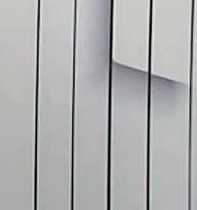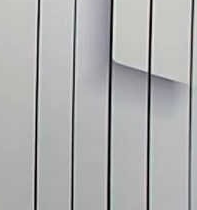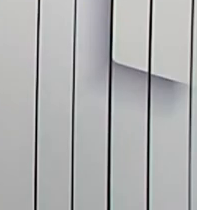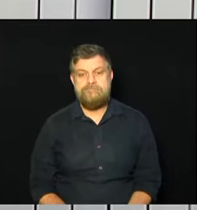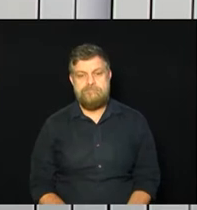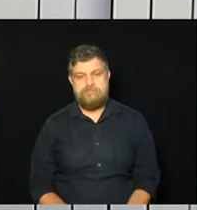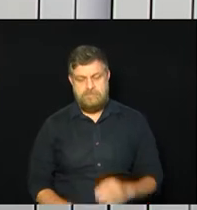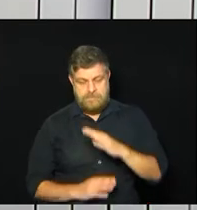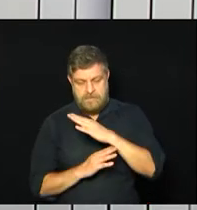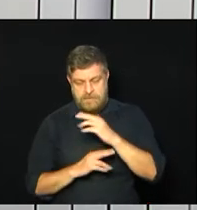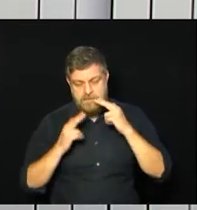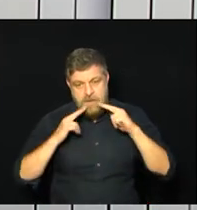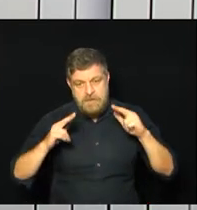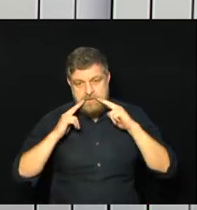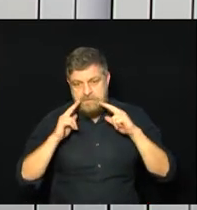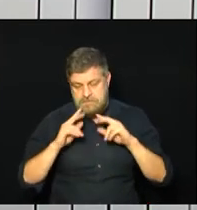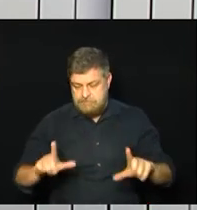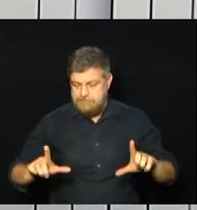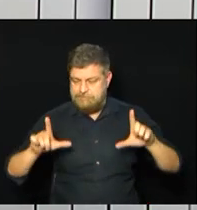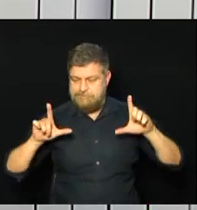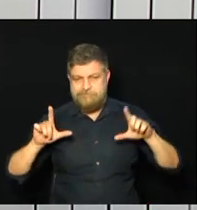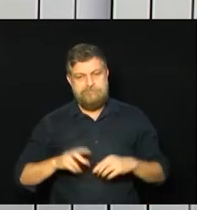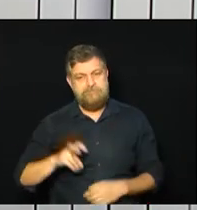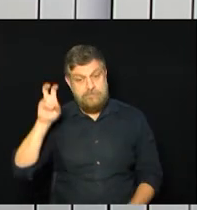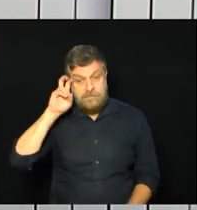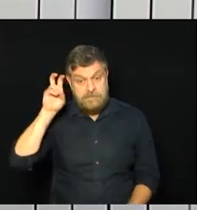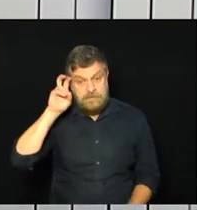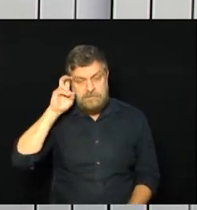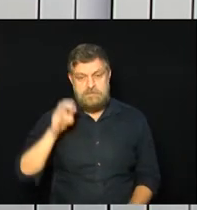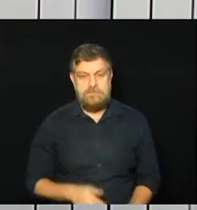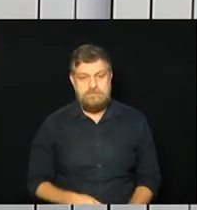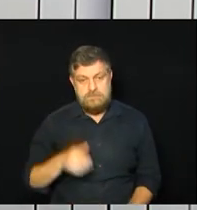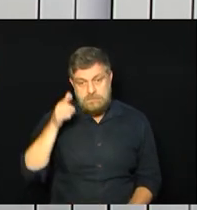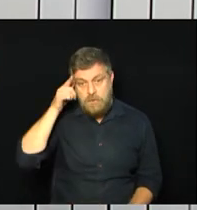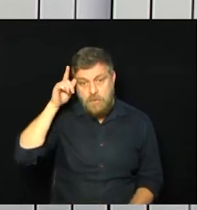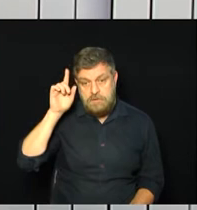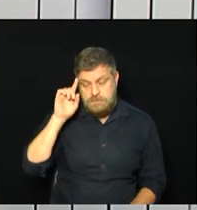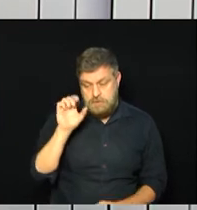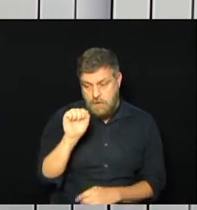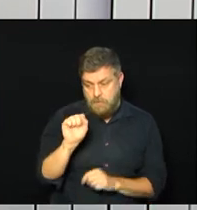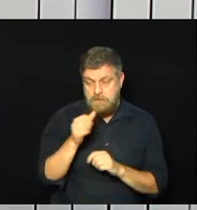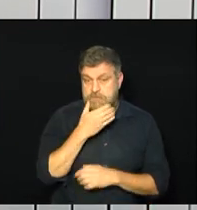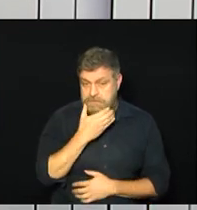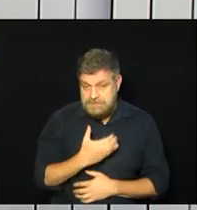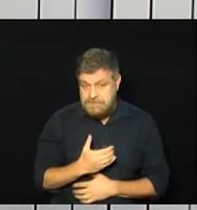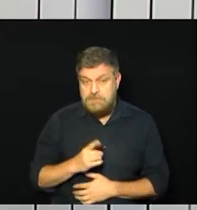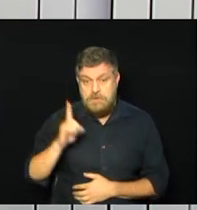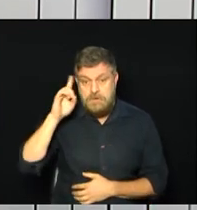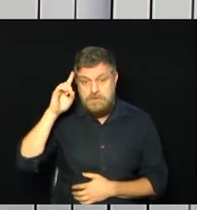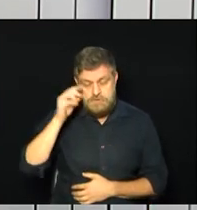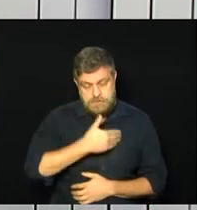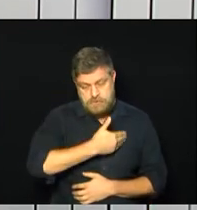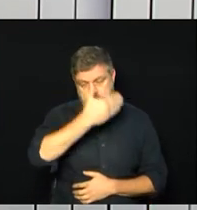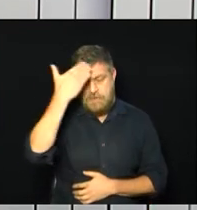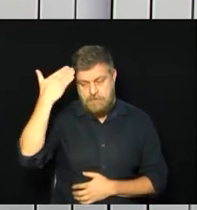Câmara Notícia de volta ao vivo nesta quinta-feira e olha só, ontem, 8 de dezembro, além do Dia da Padroeira